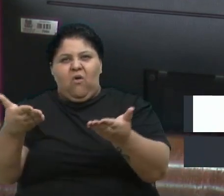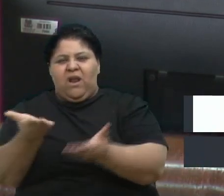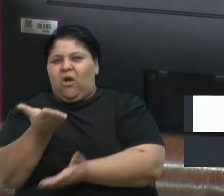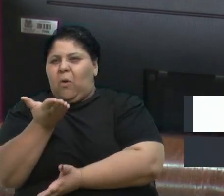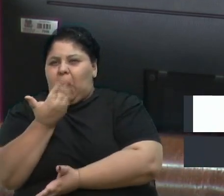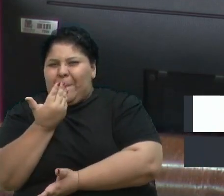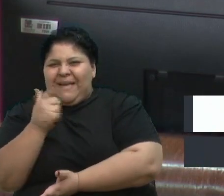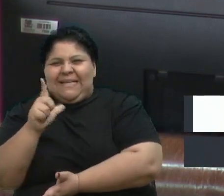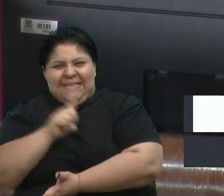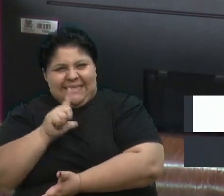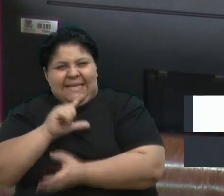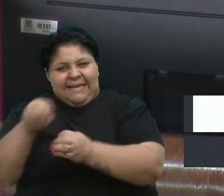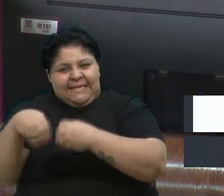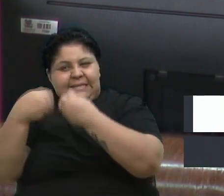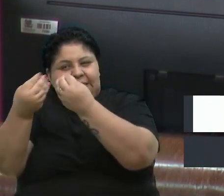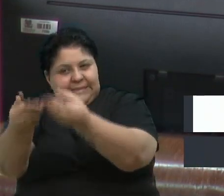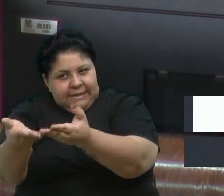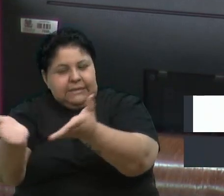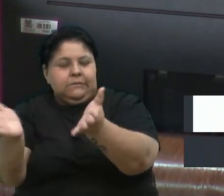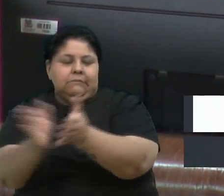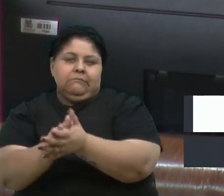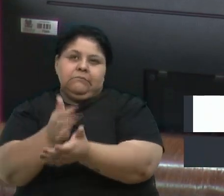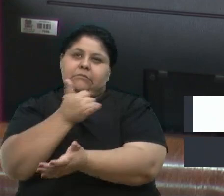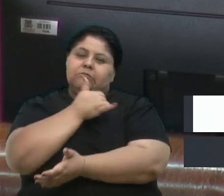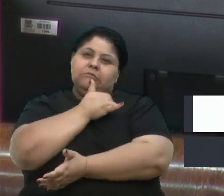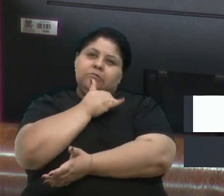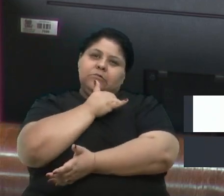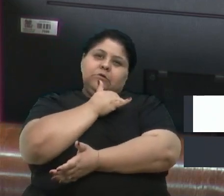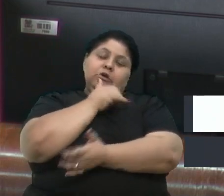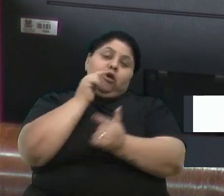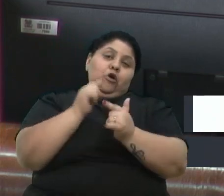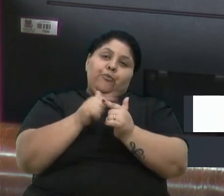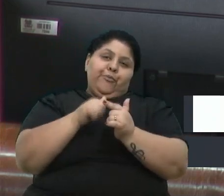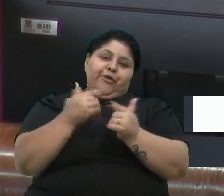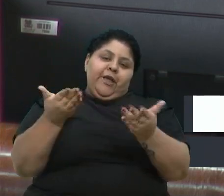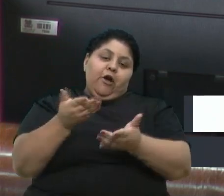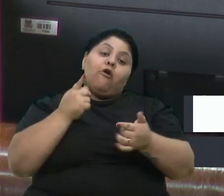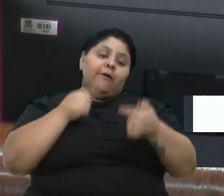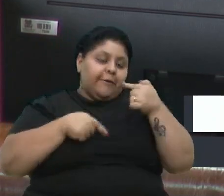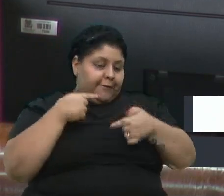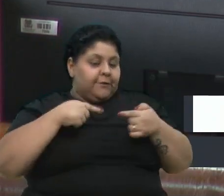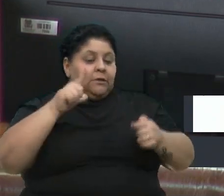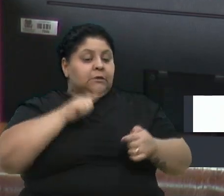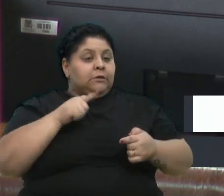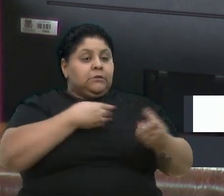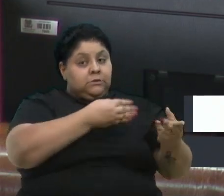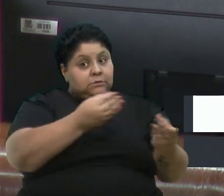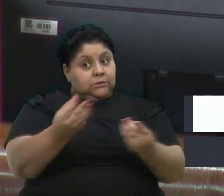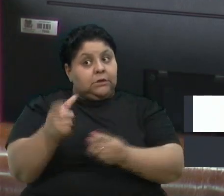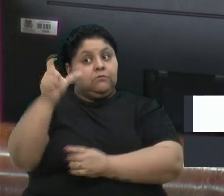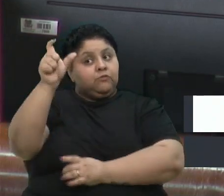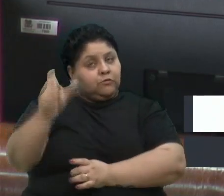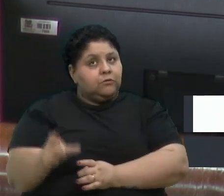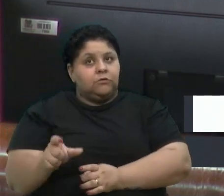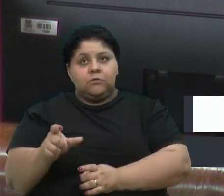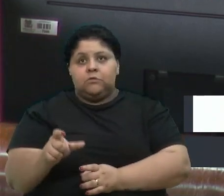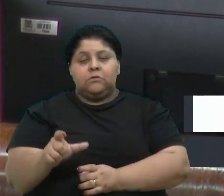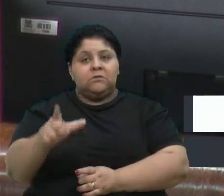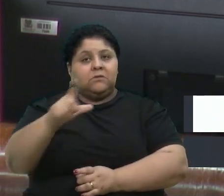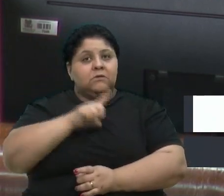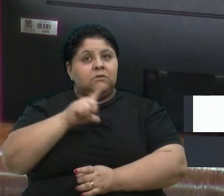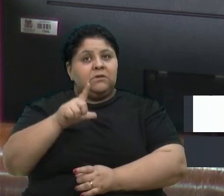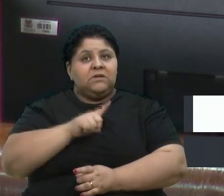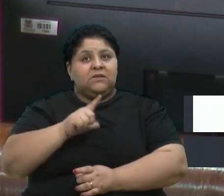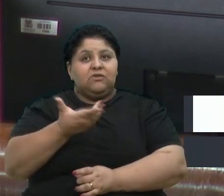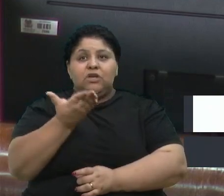ele tem que ser dado. E, infelizmente, as razões não vamos discutir aqui. Tem muitas pessoas que não têm um prato